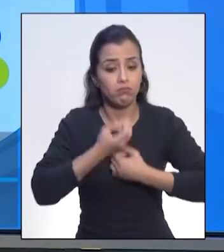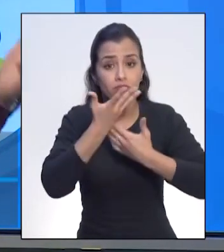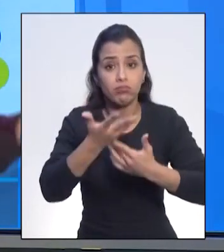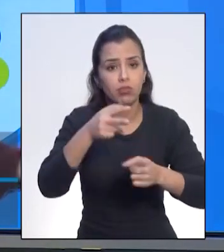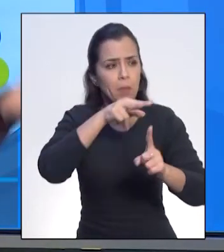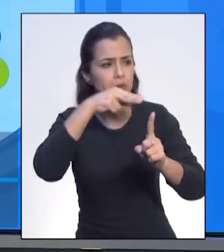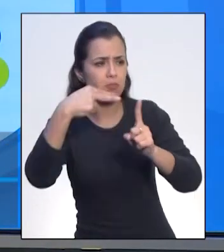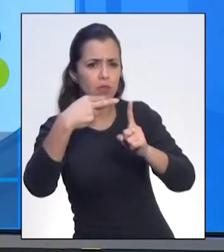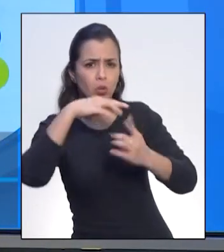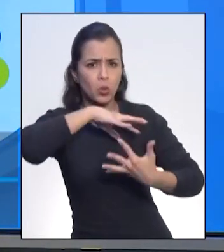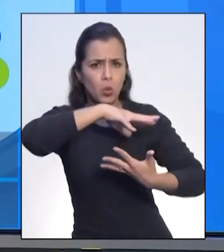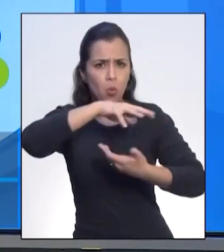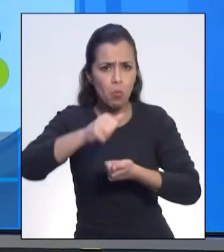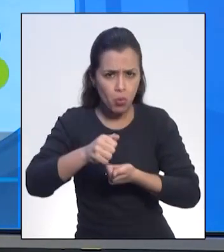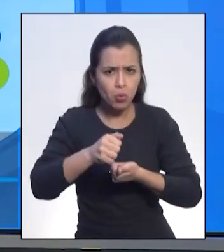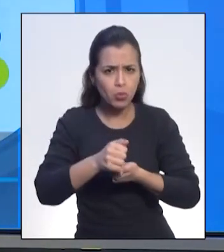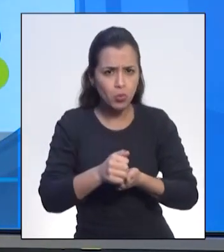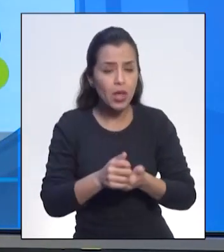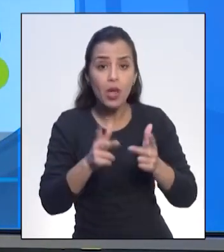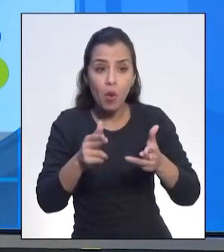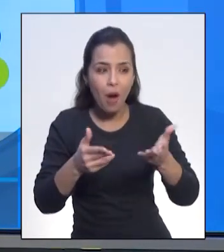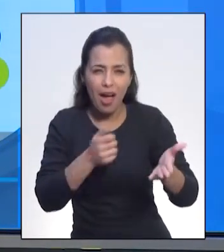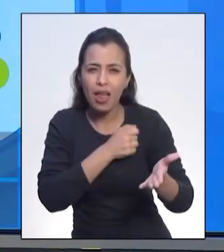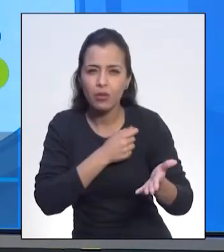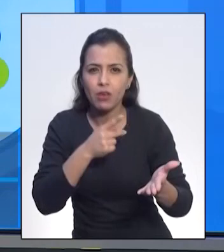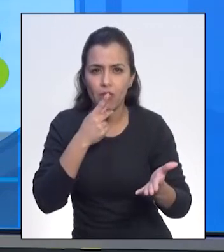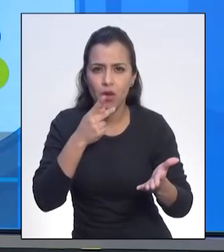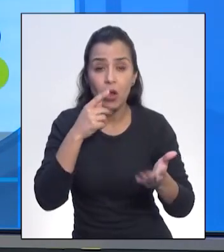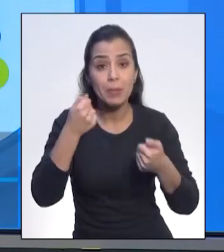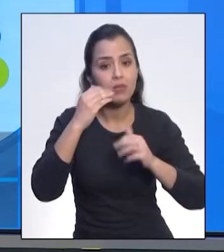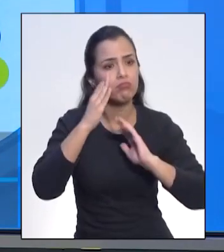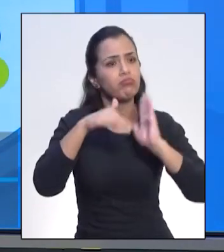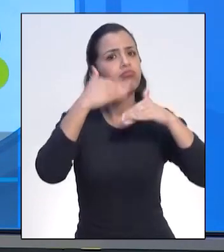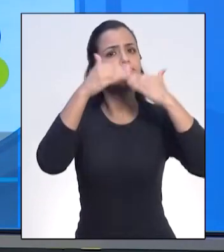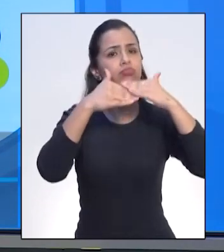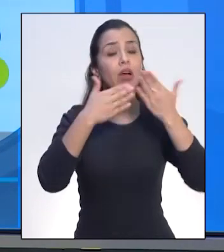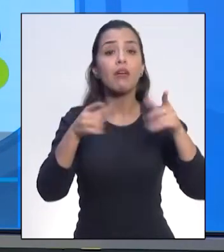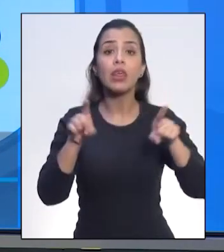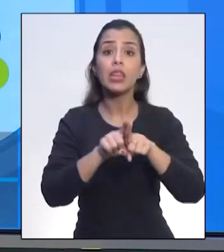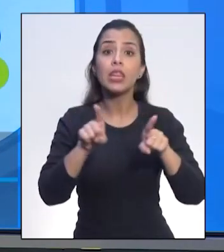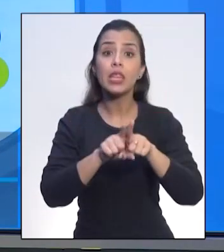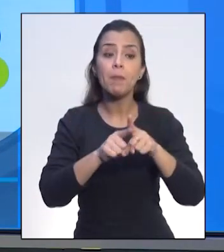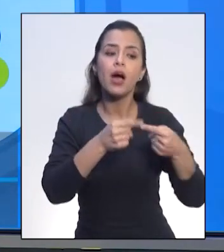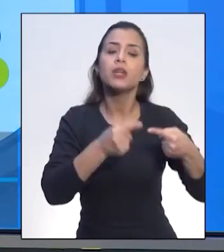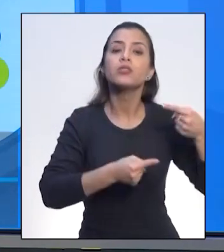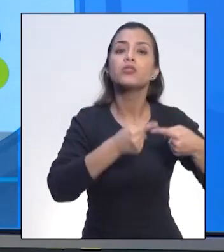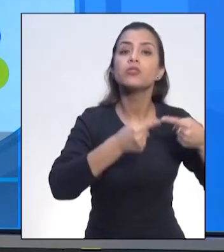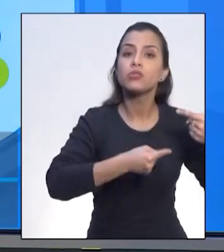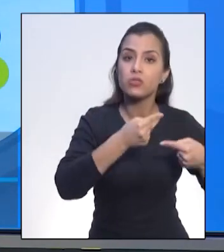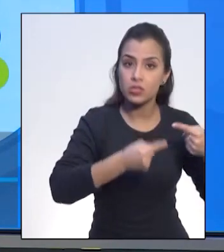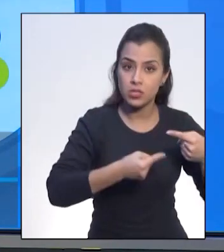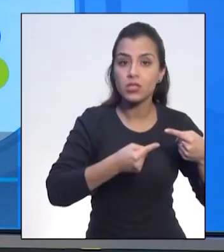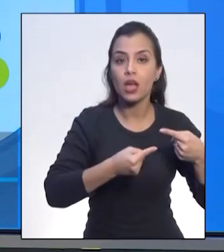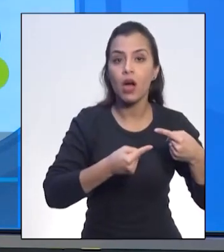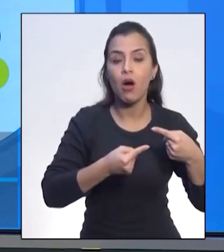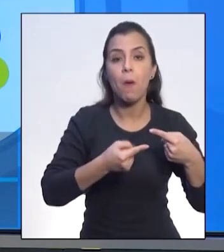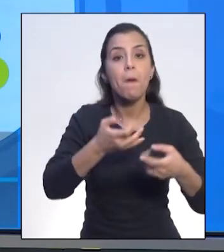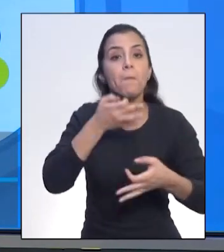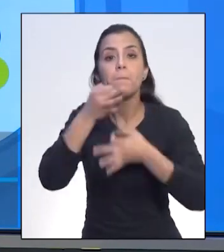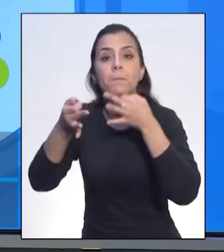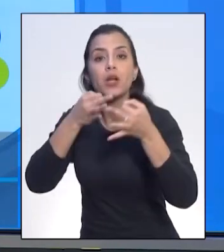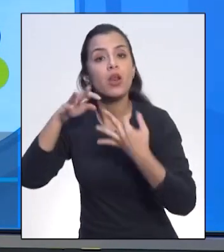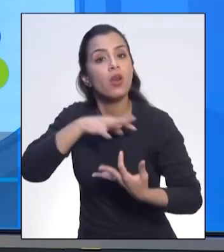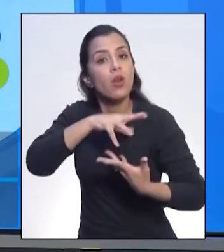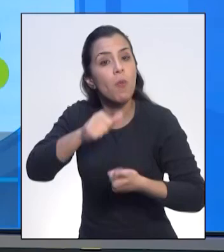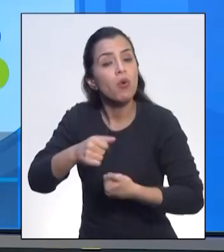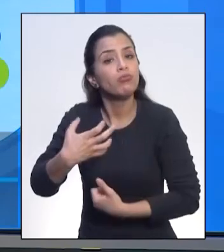cresça como pessoas, como a Mari também colocou, para que a gente se desenvolva. E, ao mesmo tempo, que essa discussão, essa colocação da nossa opinião no mundo se dê